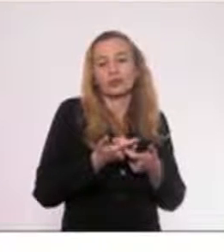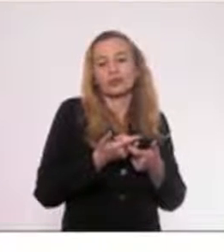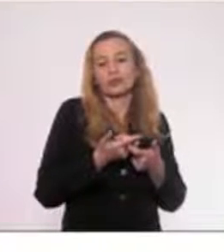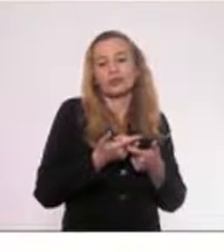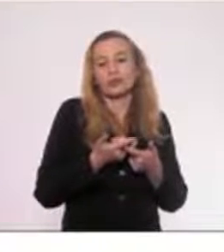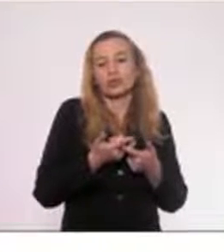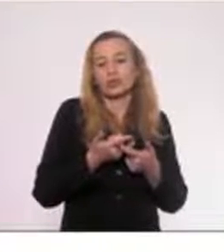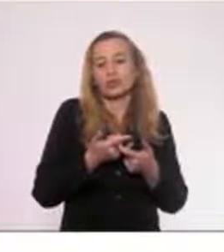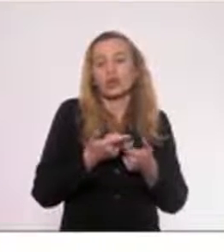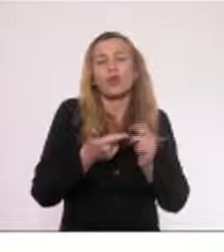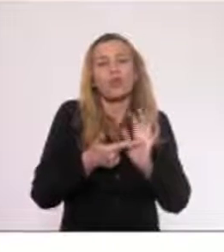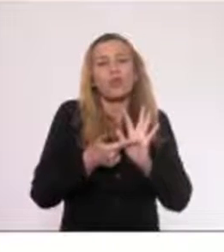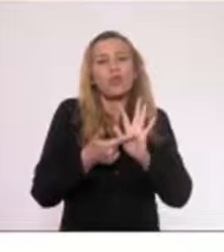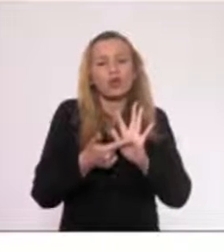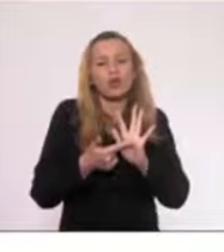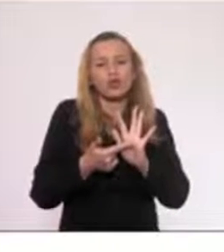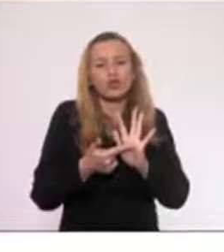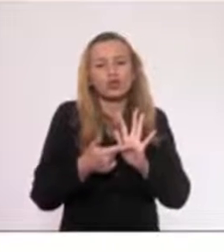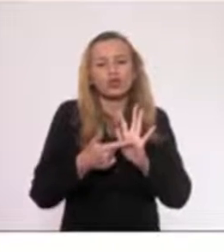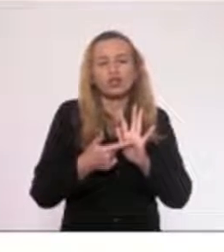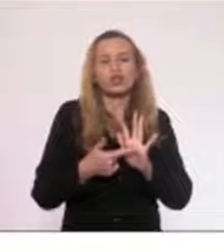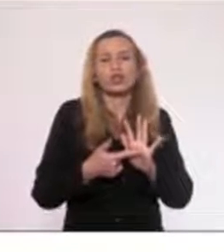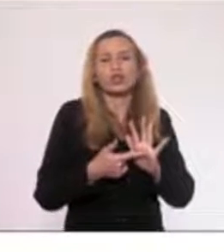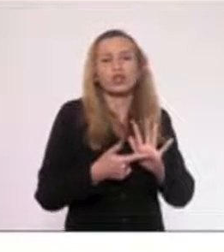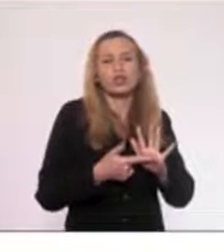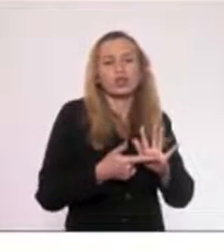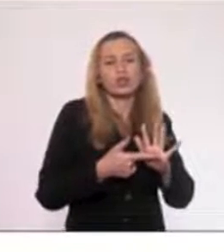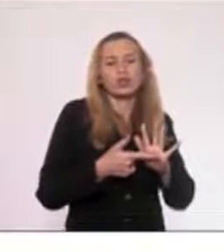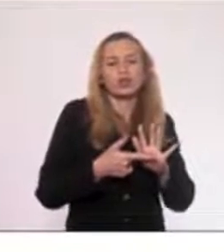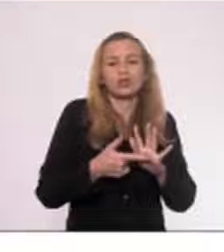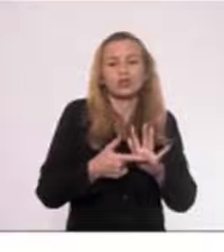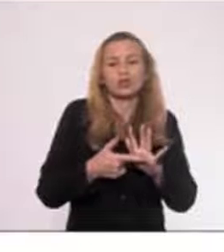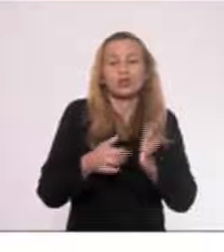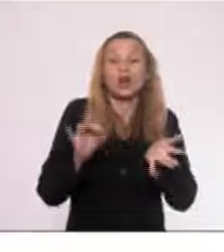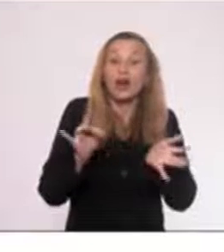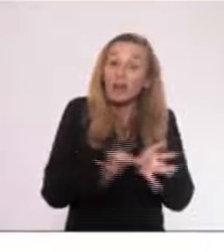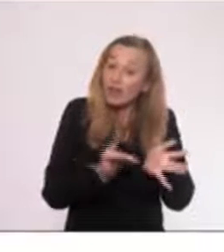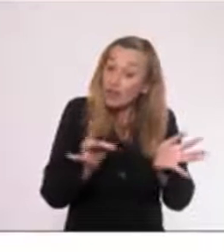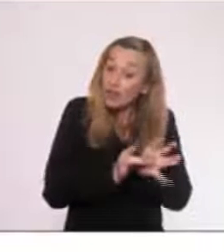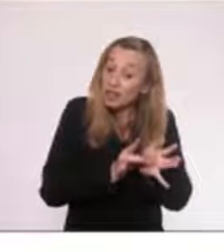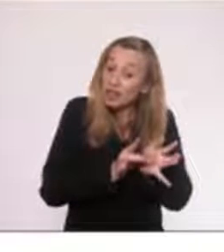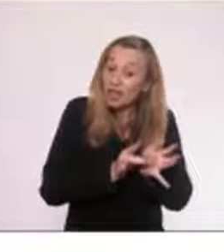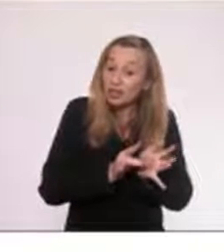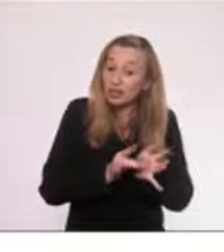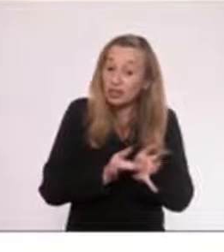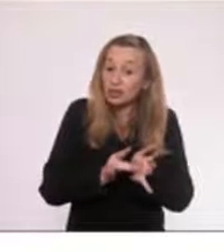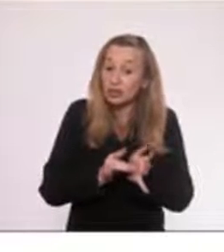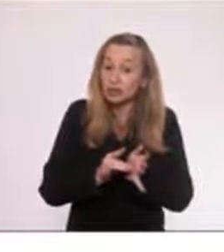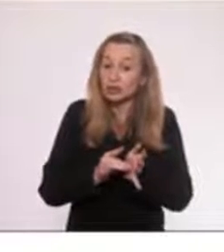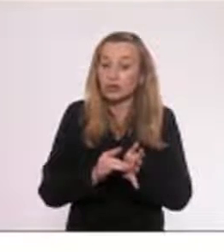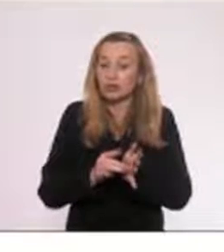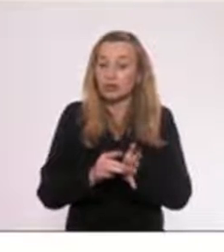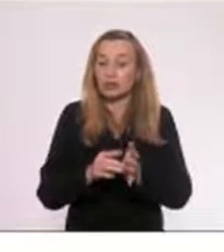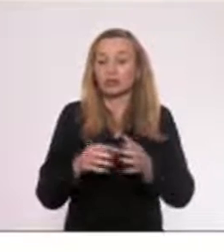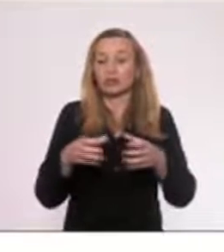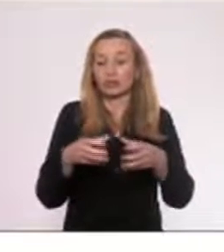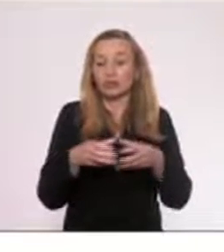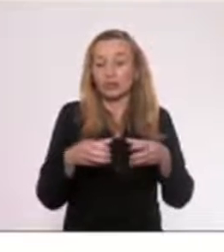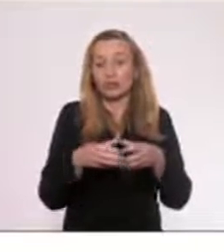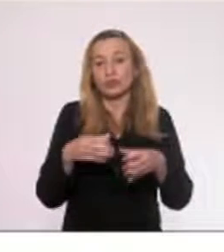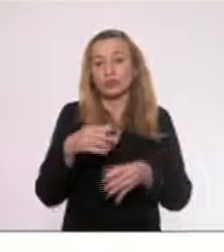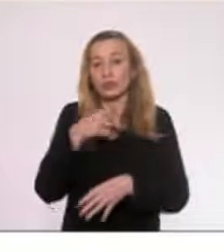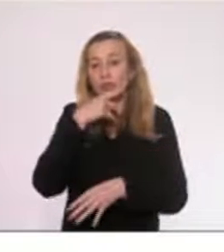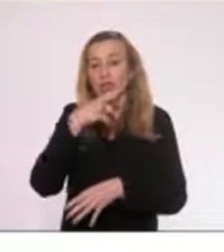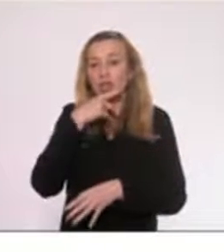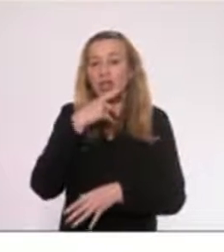do que mostra, do que revela a verdade do parlamento fluminense.